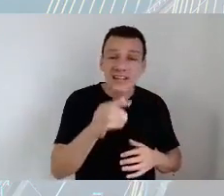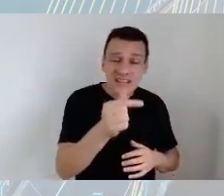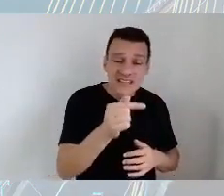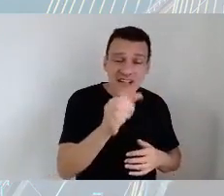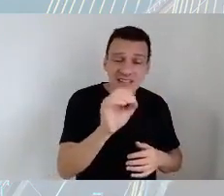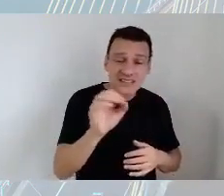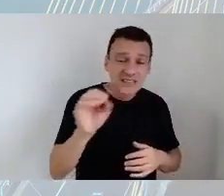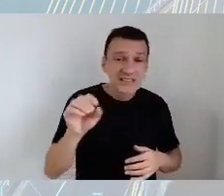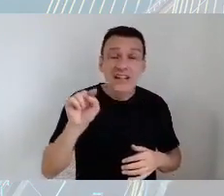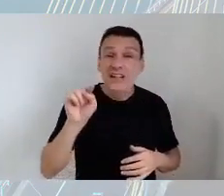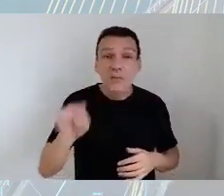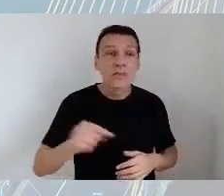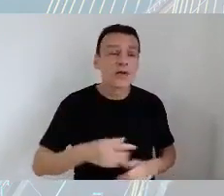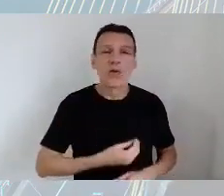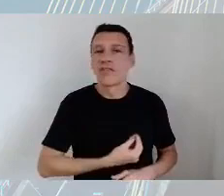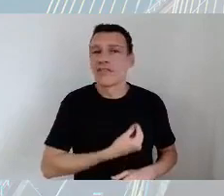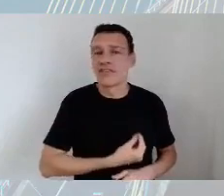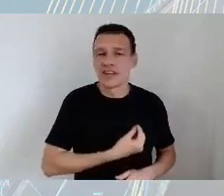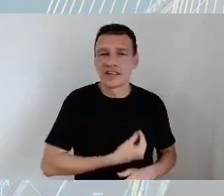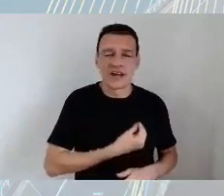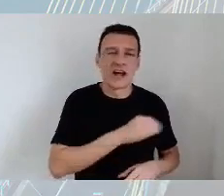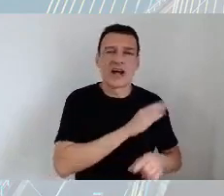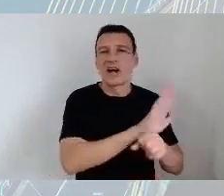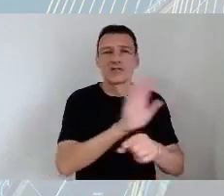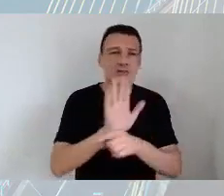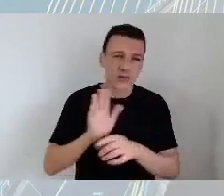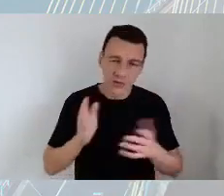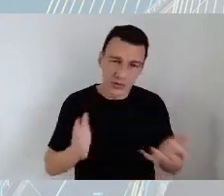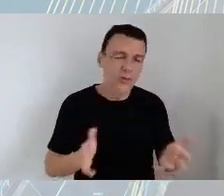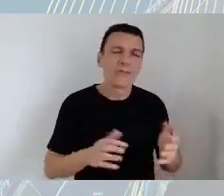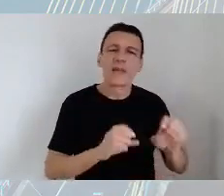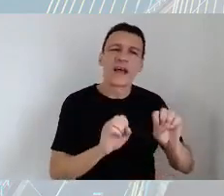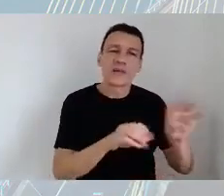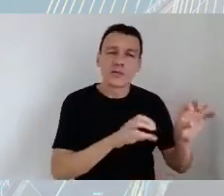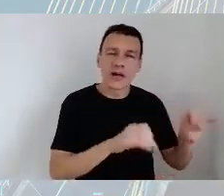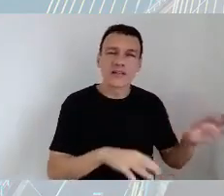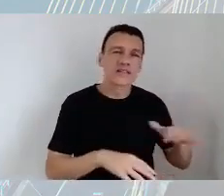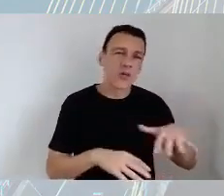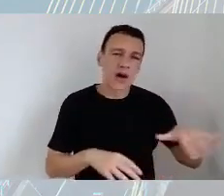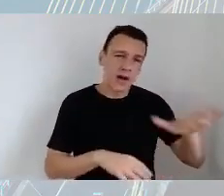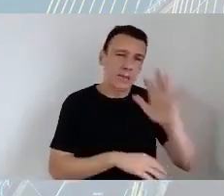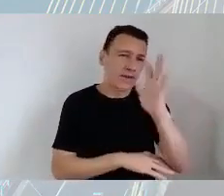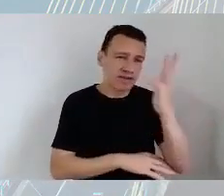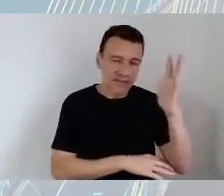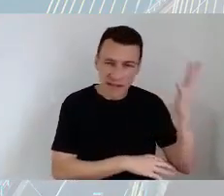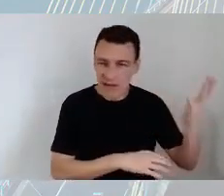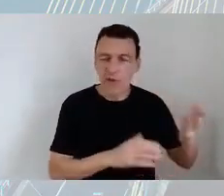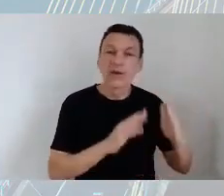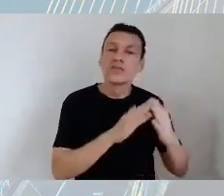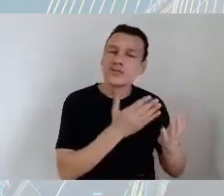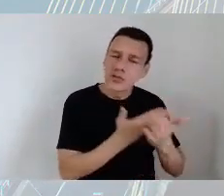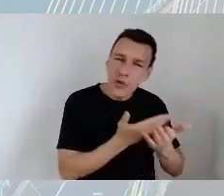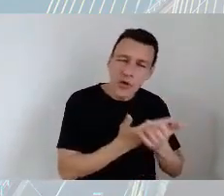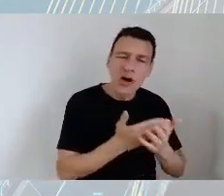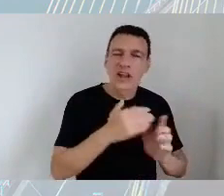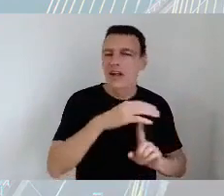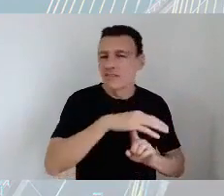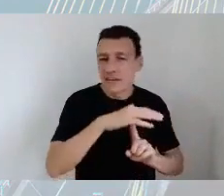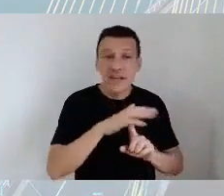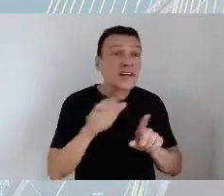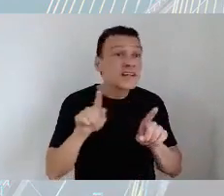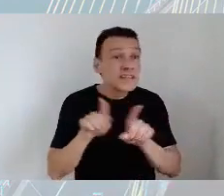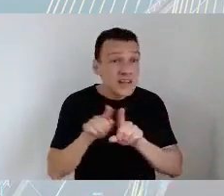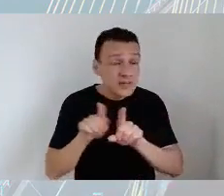por meio de educação ambiental, atendimento de escolas, feiras, como também nós já resgatamos mais de 14 mil